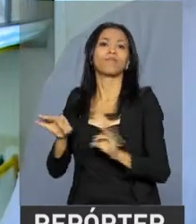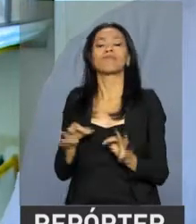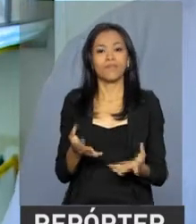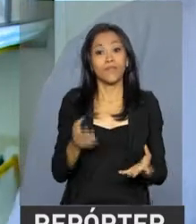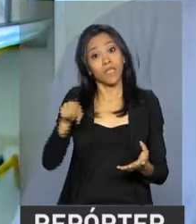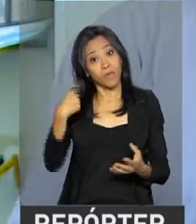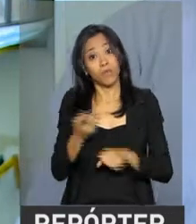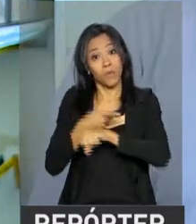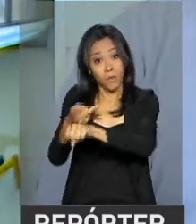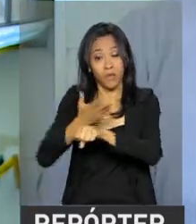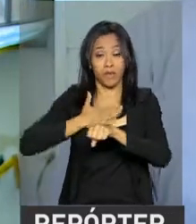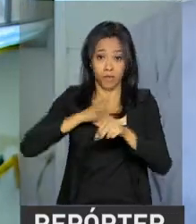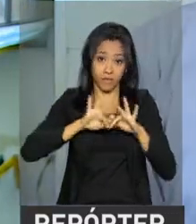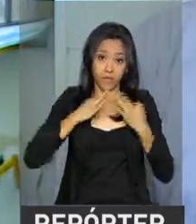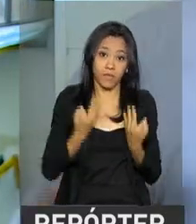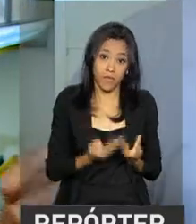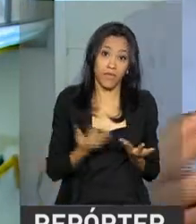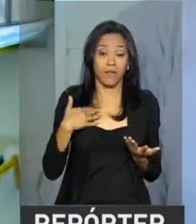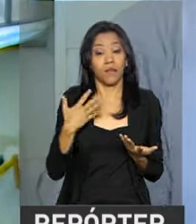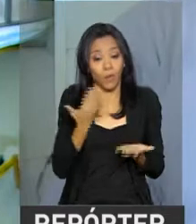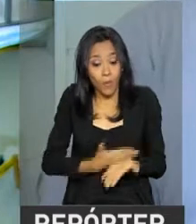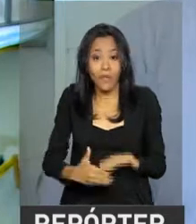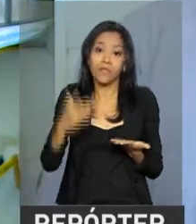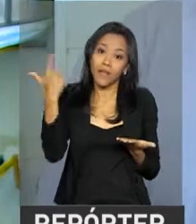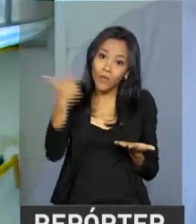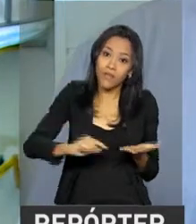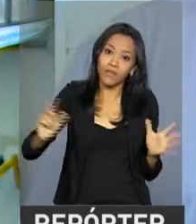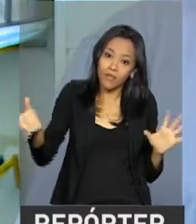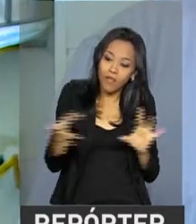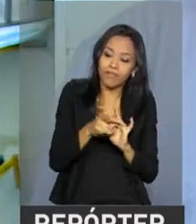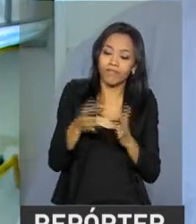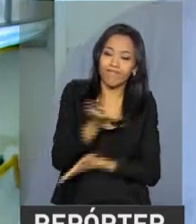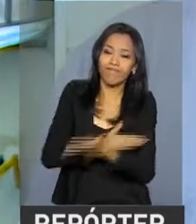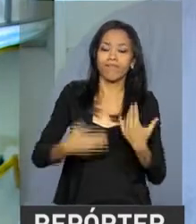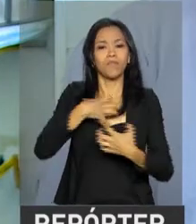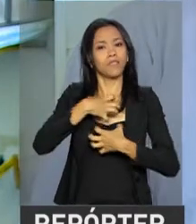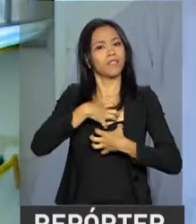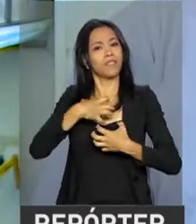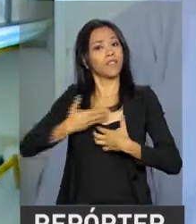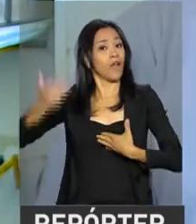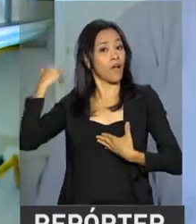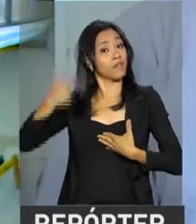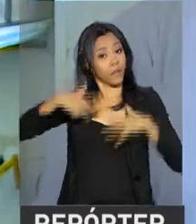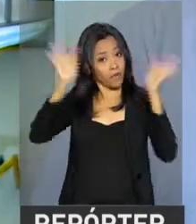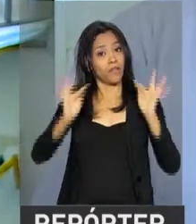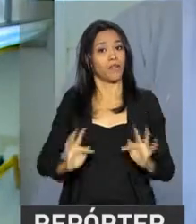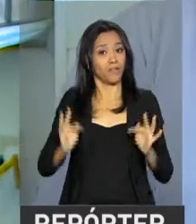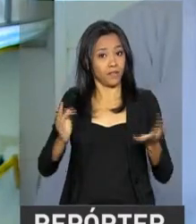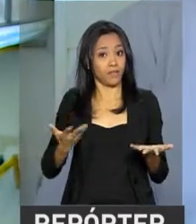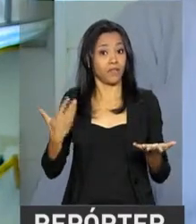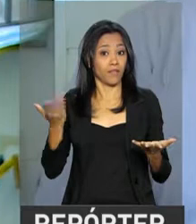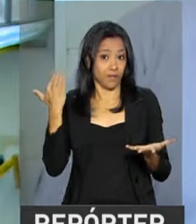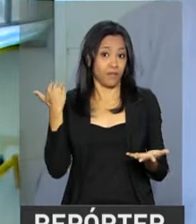procurar minha família, para mim tentar fazer outro vínculo de novo com eles, para mim se sentir aquela pessoa que eu era feliz antes de estar saindo